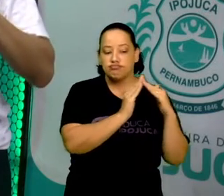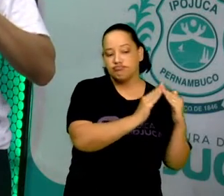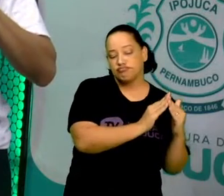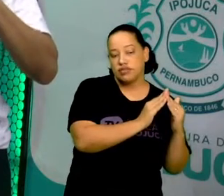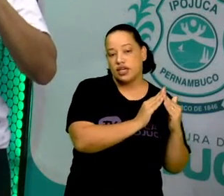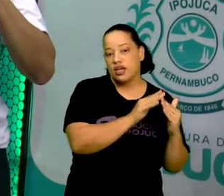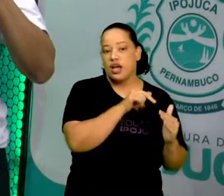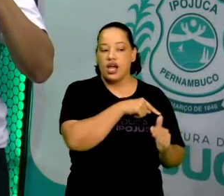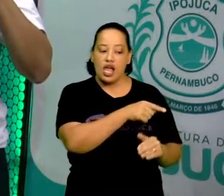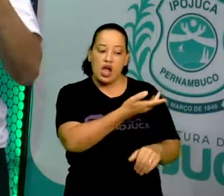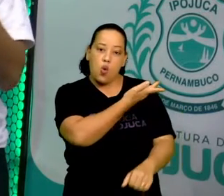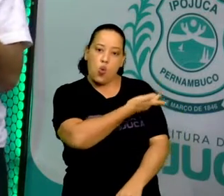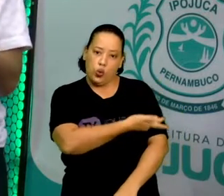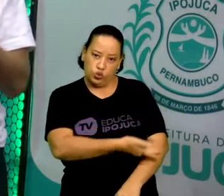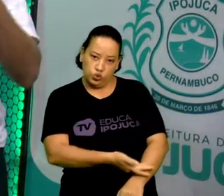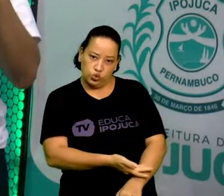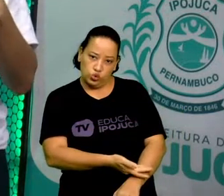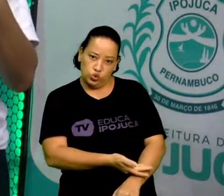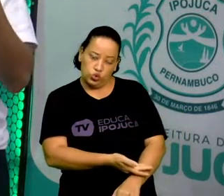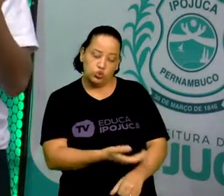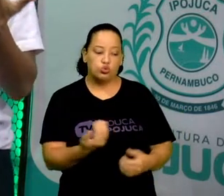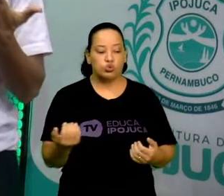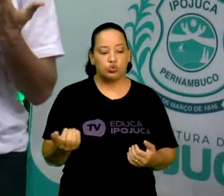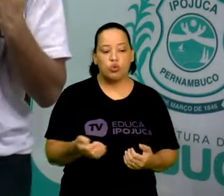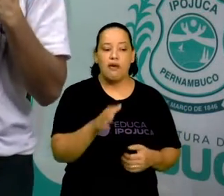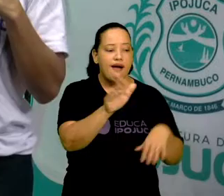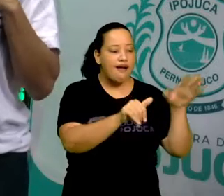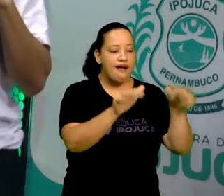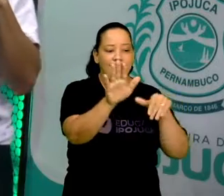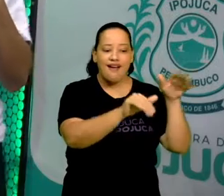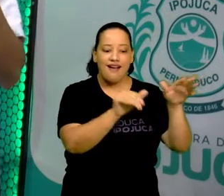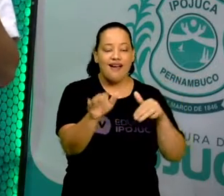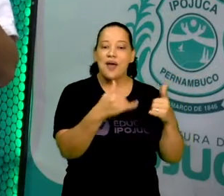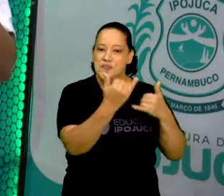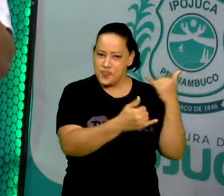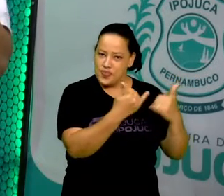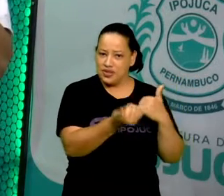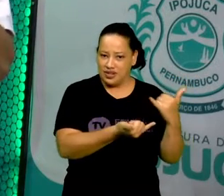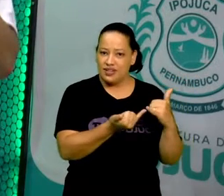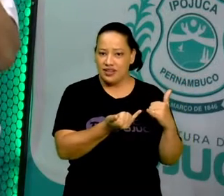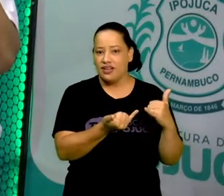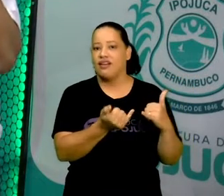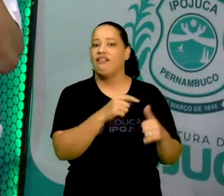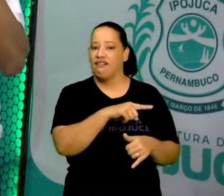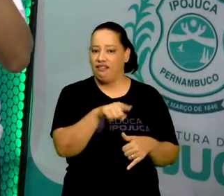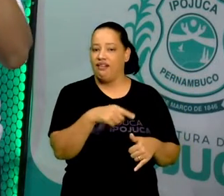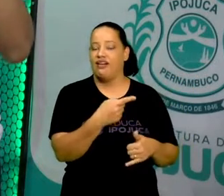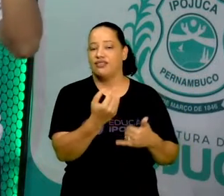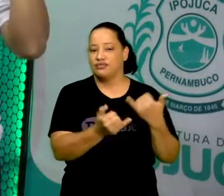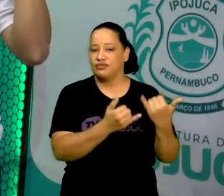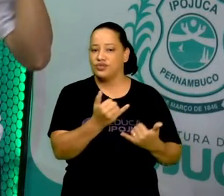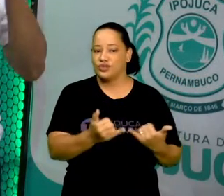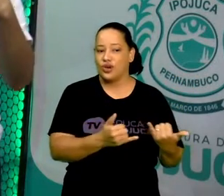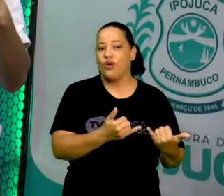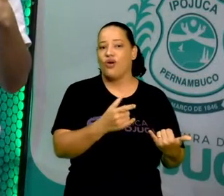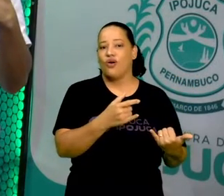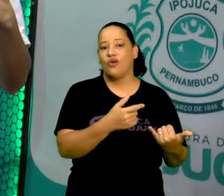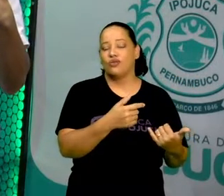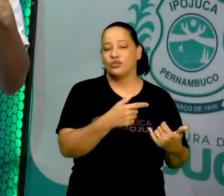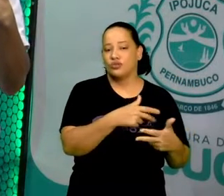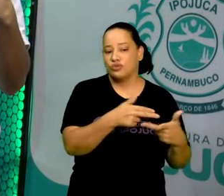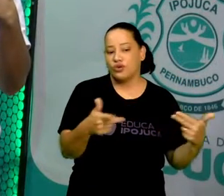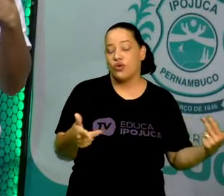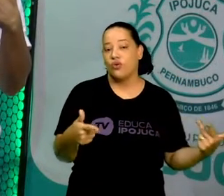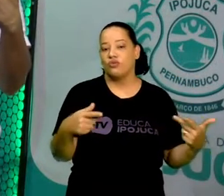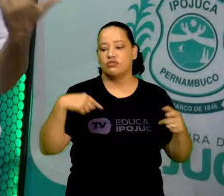costume de se reunir para brincar com brincadeiras com os jogos que estão vendo